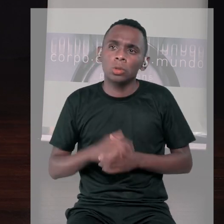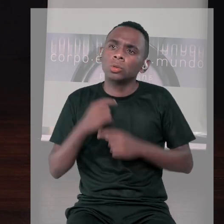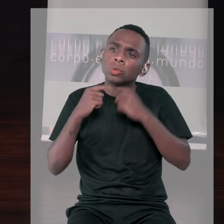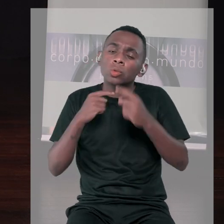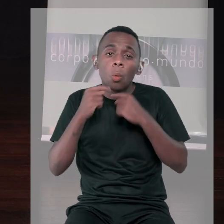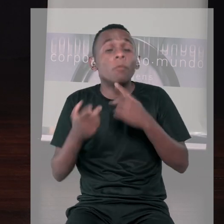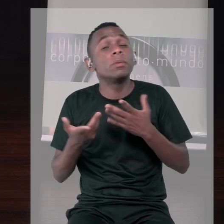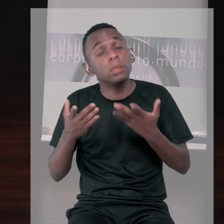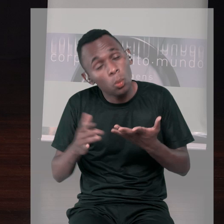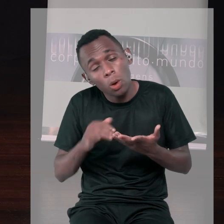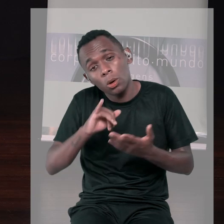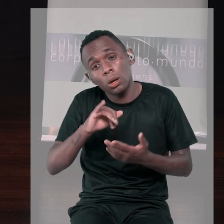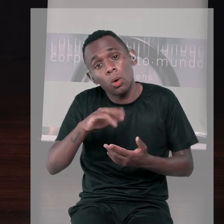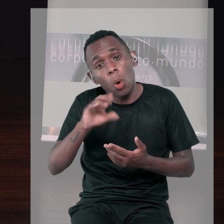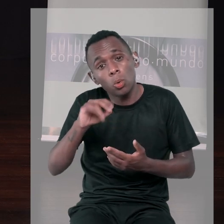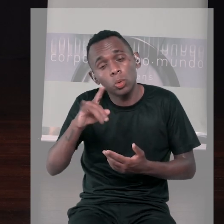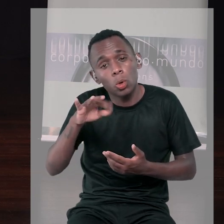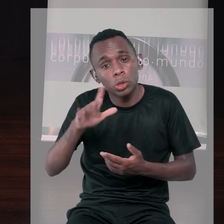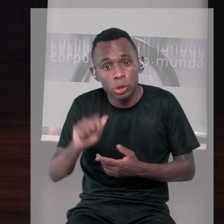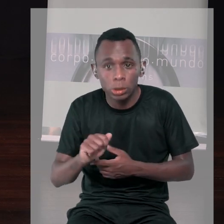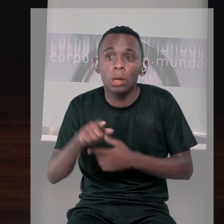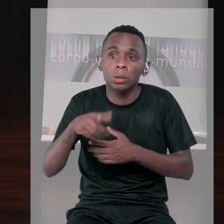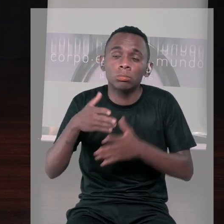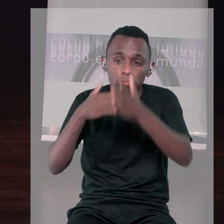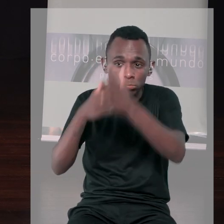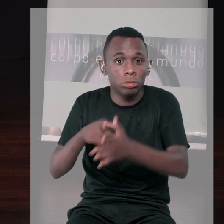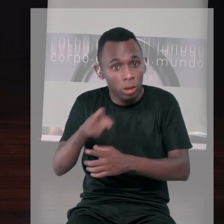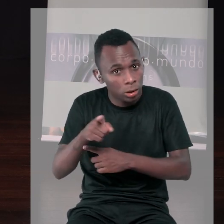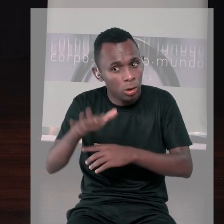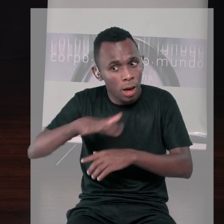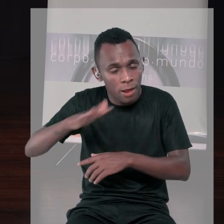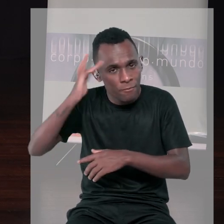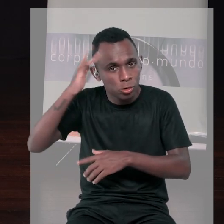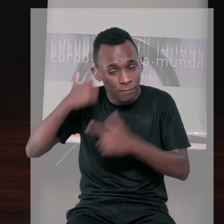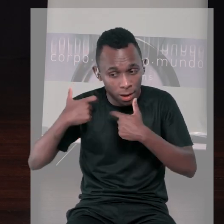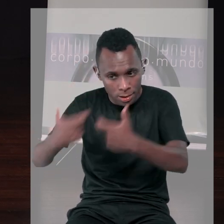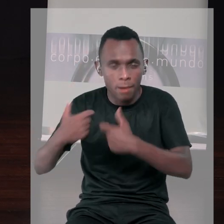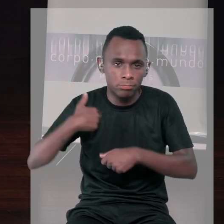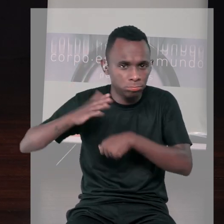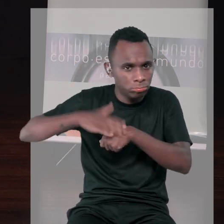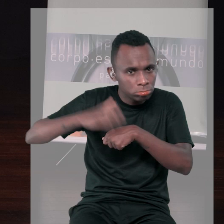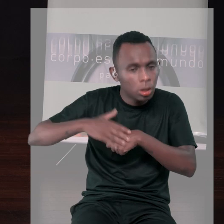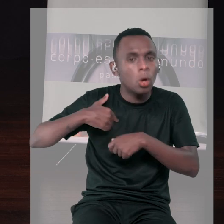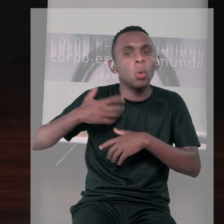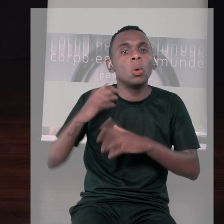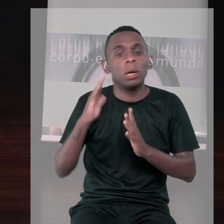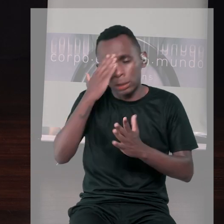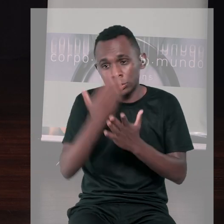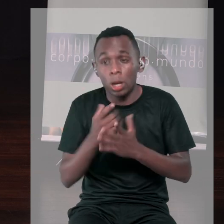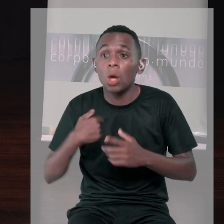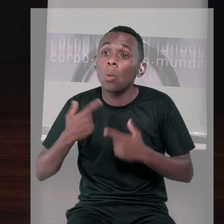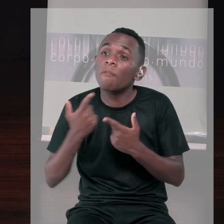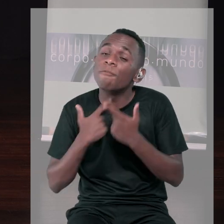esse solo. Nesse solo, para uma filosofia da guerra, tal como eu estou concebendo, acho necessário, né,